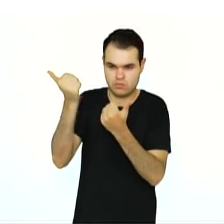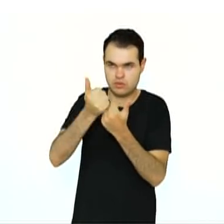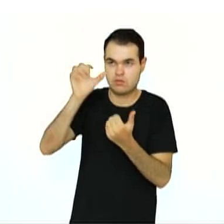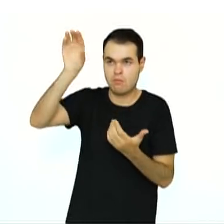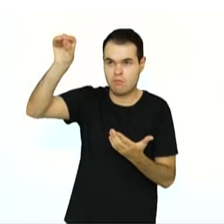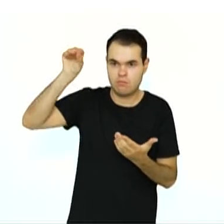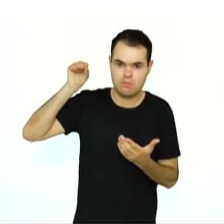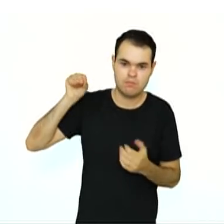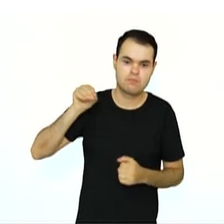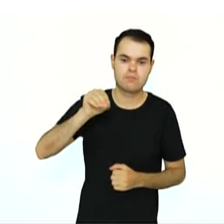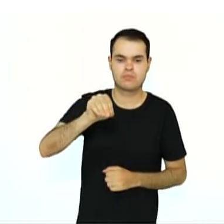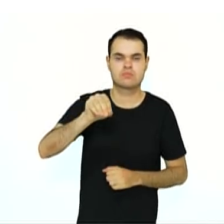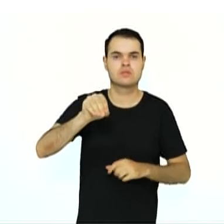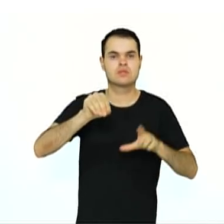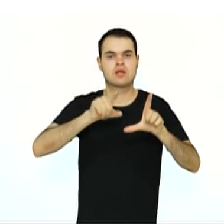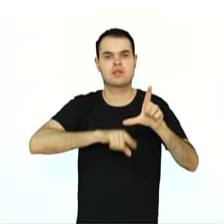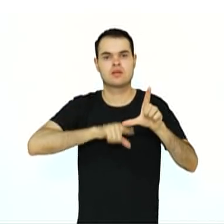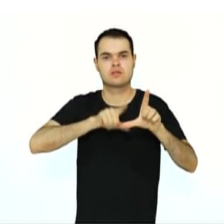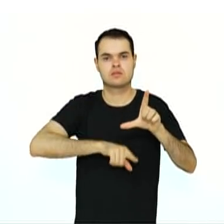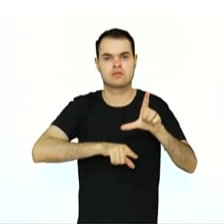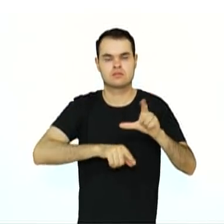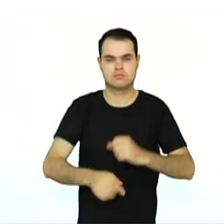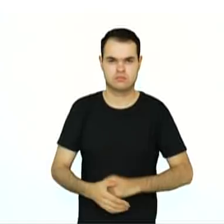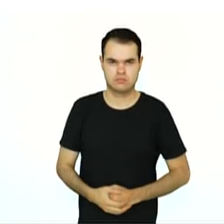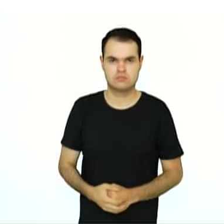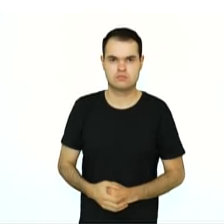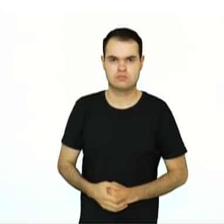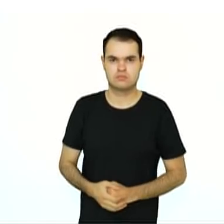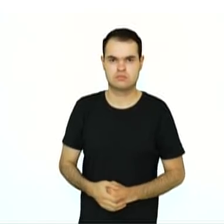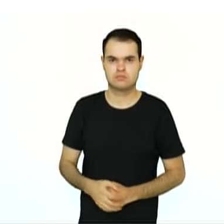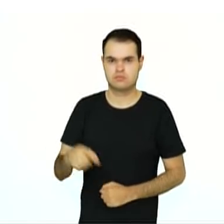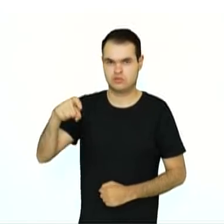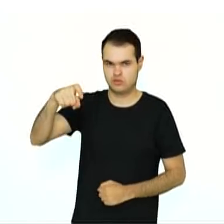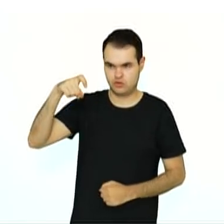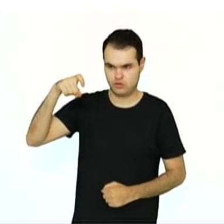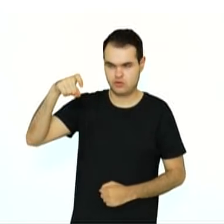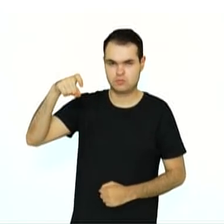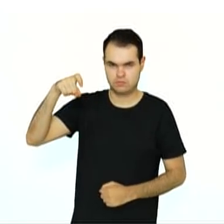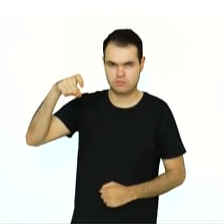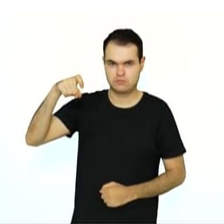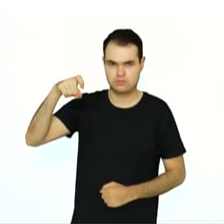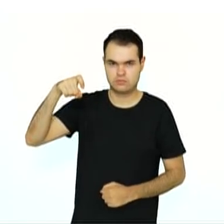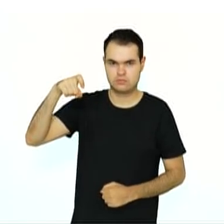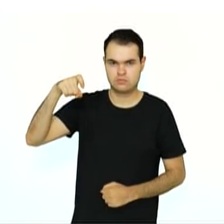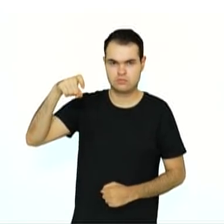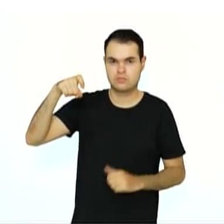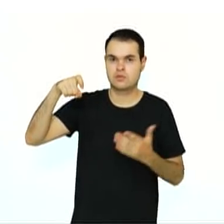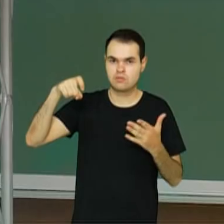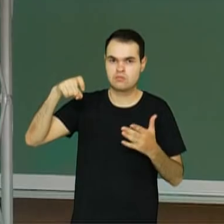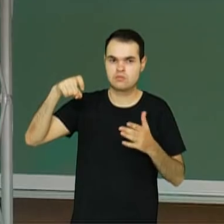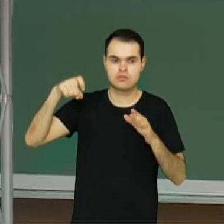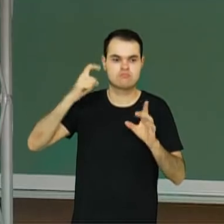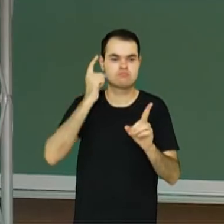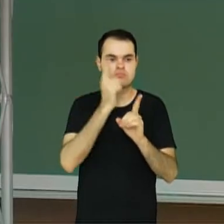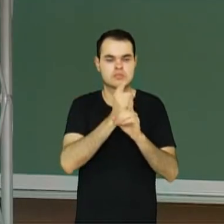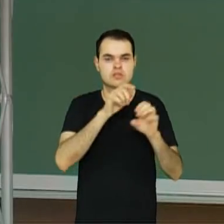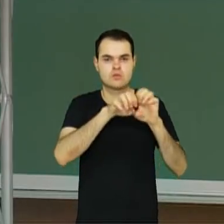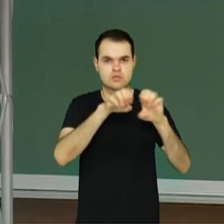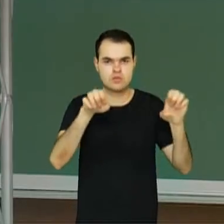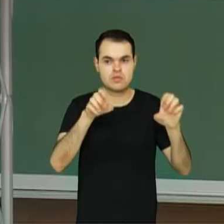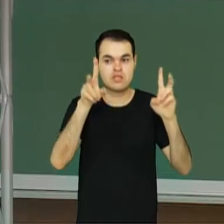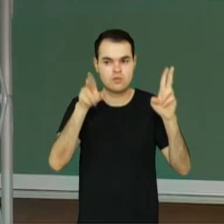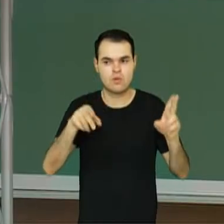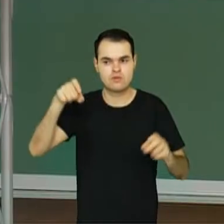lugar da mesma letra na outra incógnita. Então, se você escolheu o x, você vai achar uma equação de substituição igual a